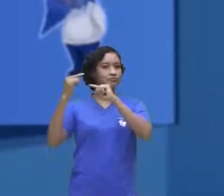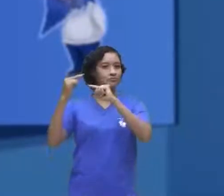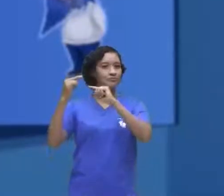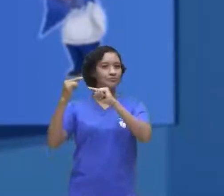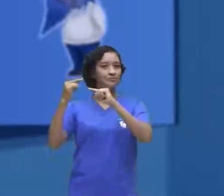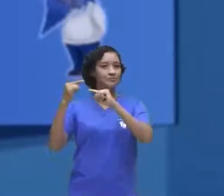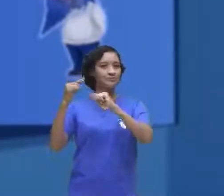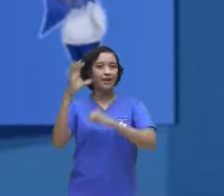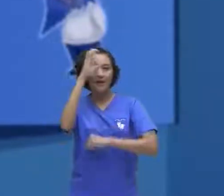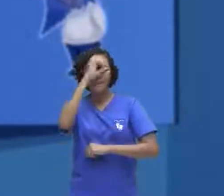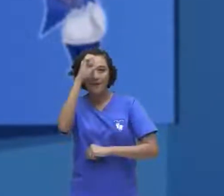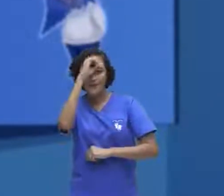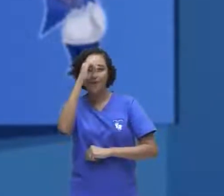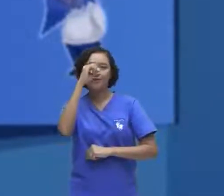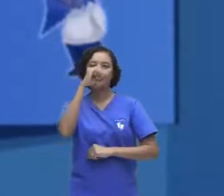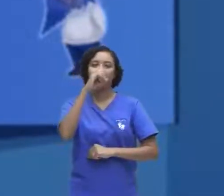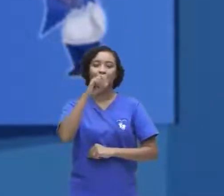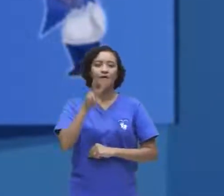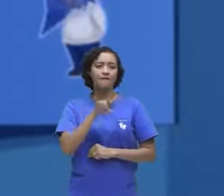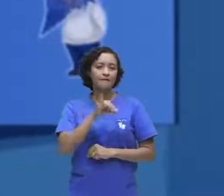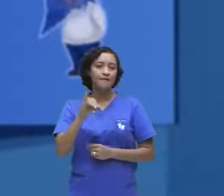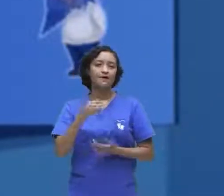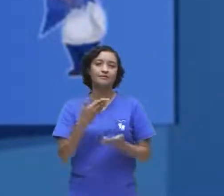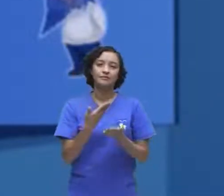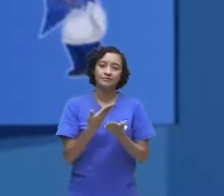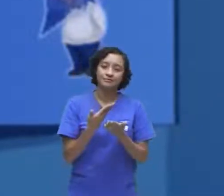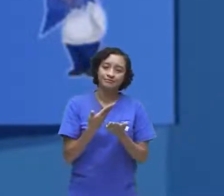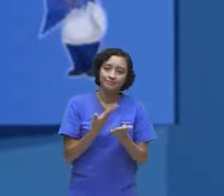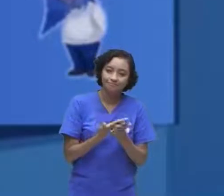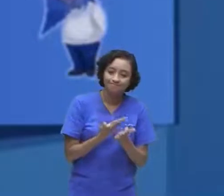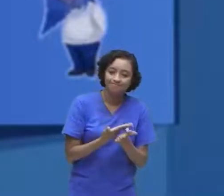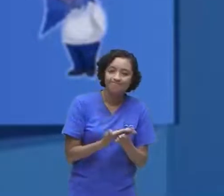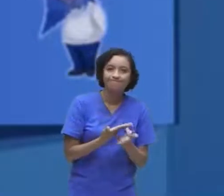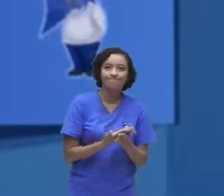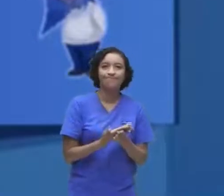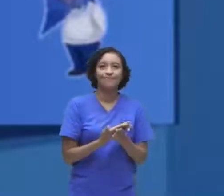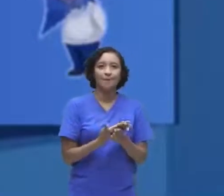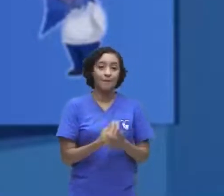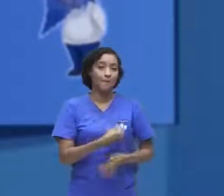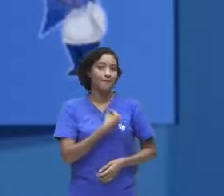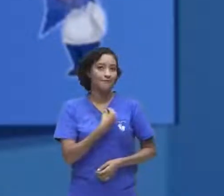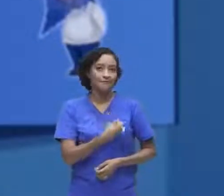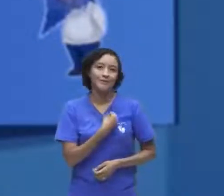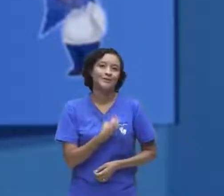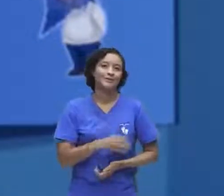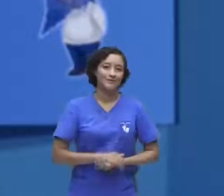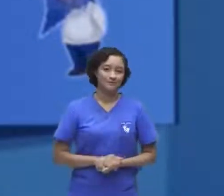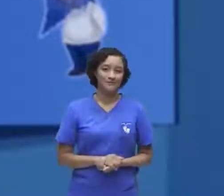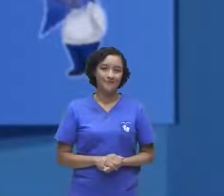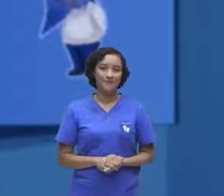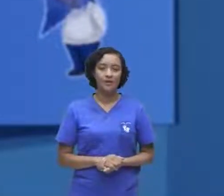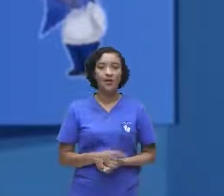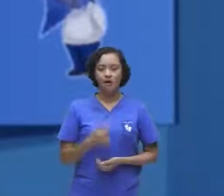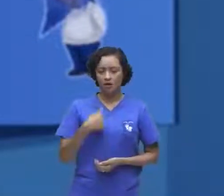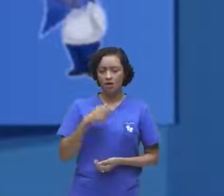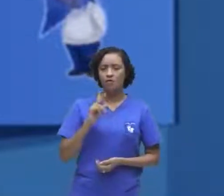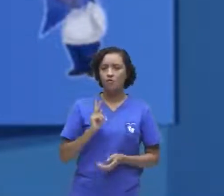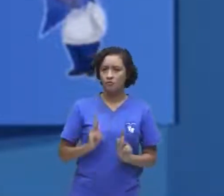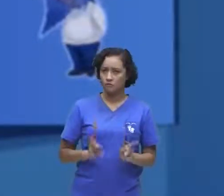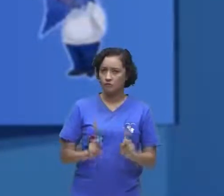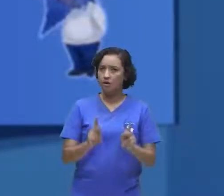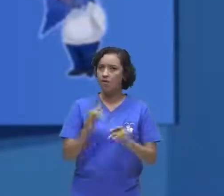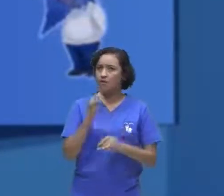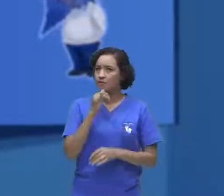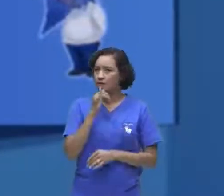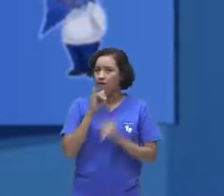vai servindo de lição para a nossa vida. E eu sempre coloco para eles, olha, os vitoriosos, as pessoas de sucesso,